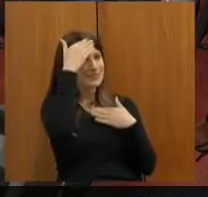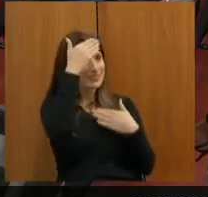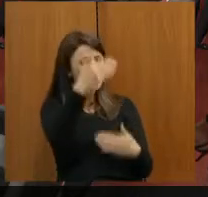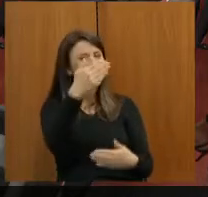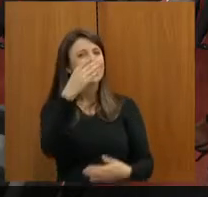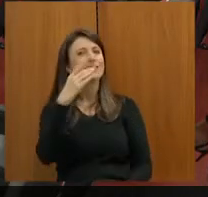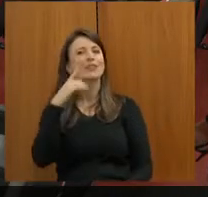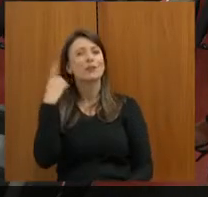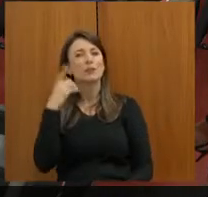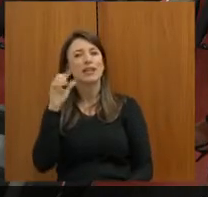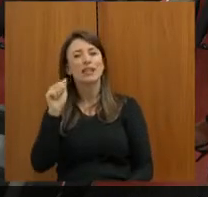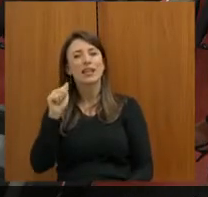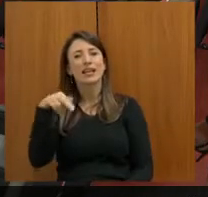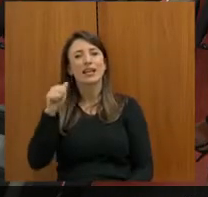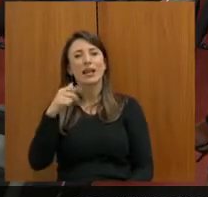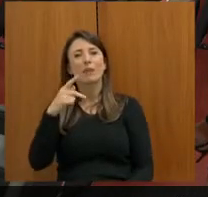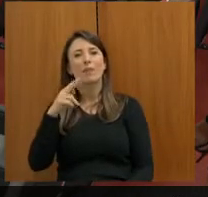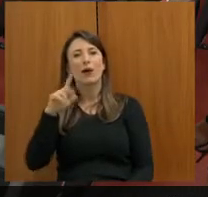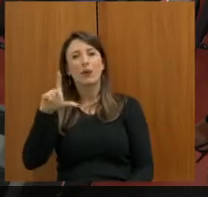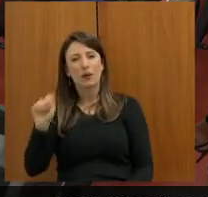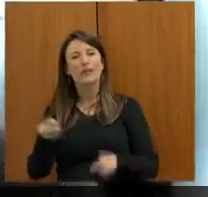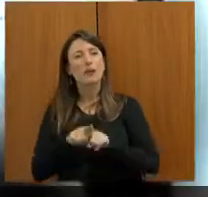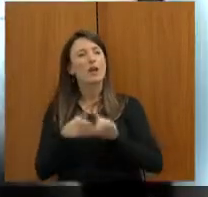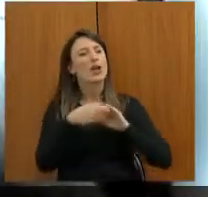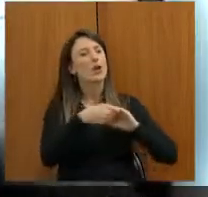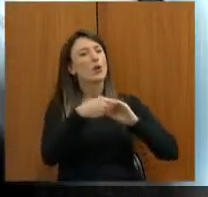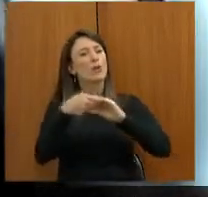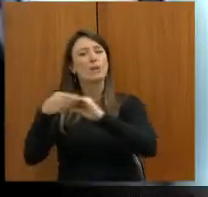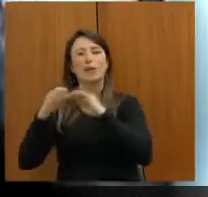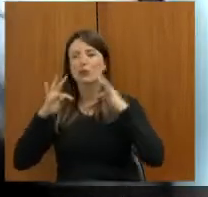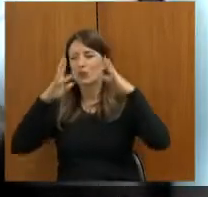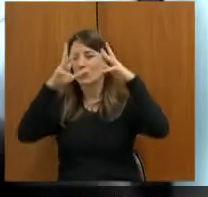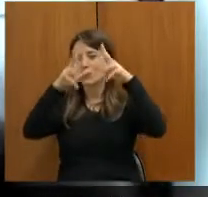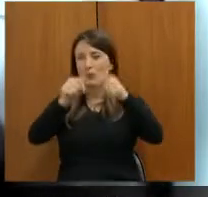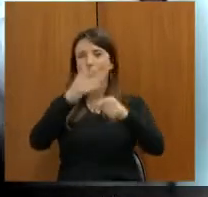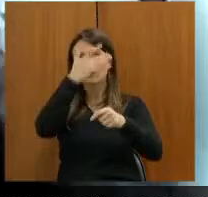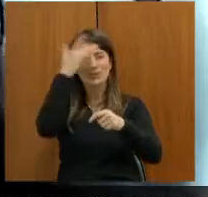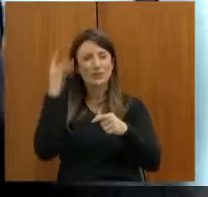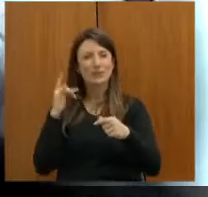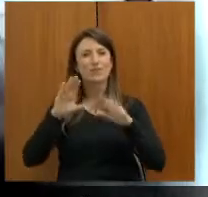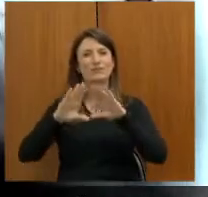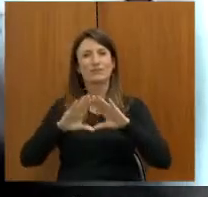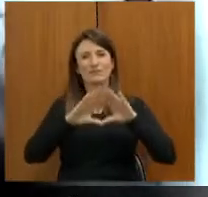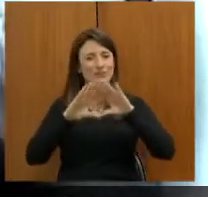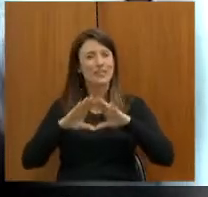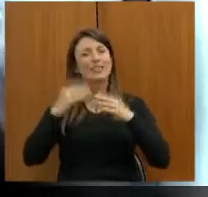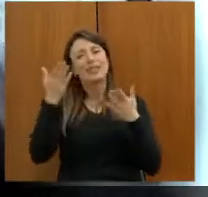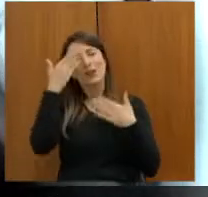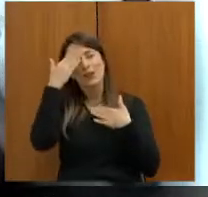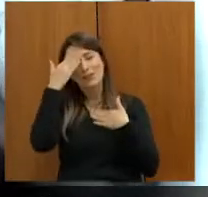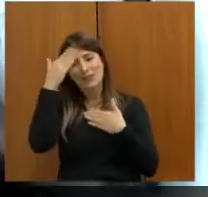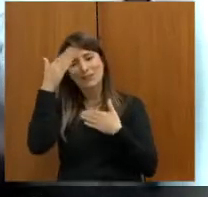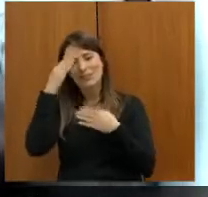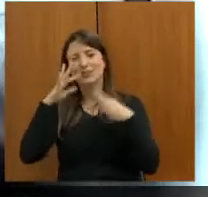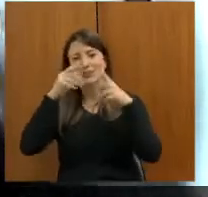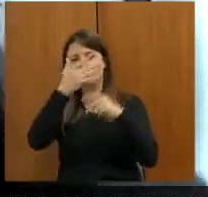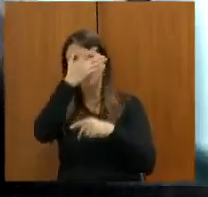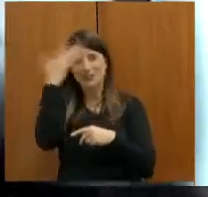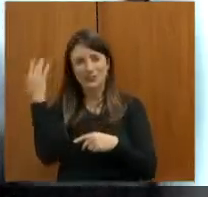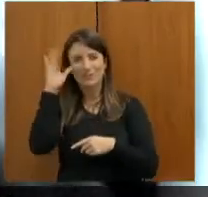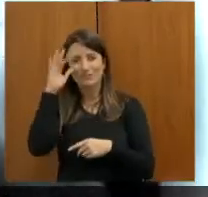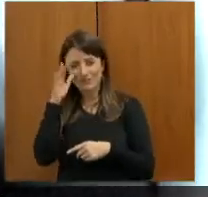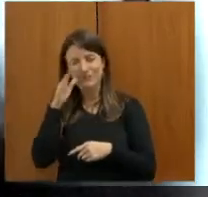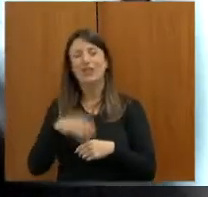deputada Ana Paula de comprimento e cumprimento da casa Legislativa e todos os convidados de hoje são nome então obrigada pela